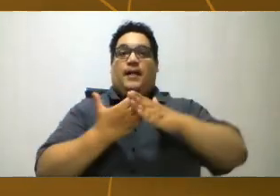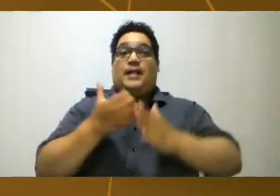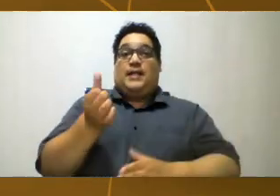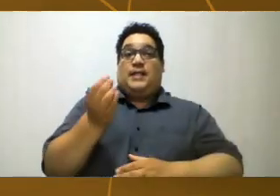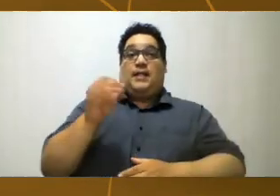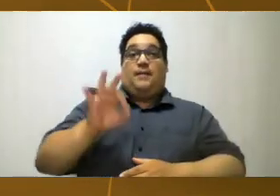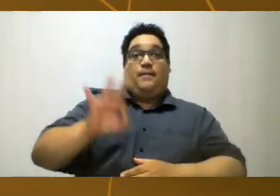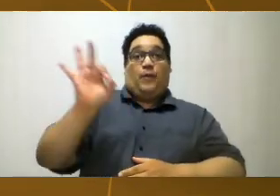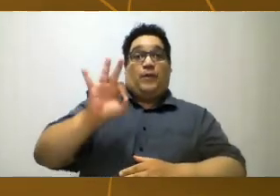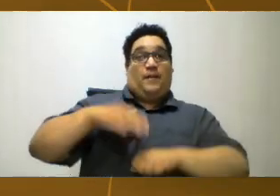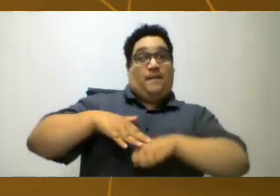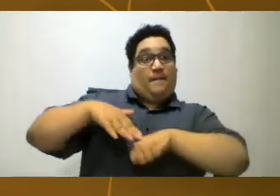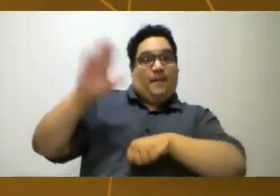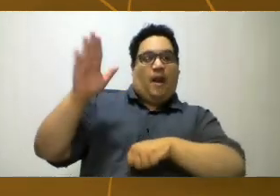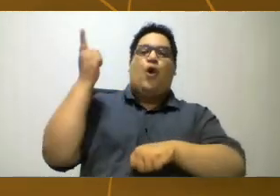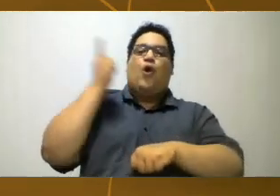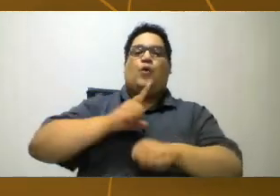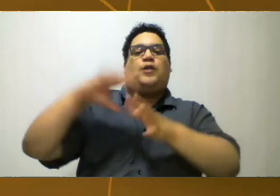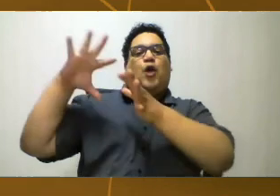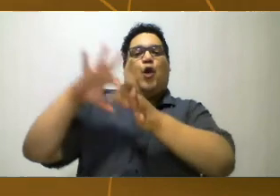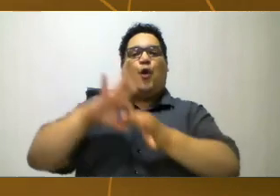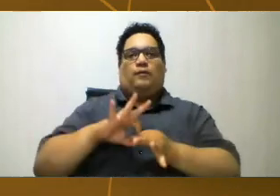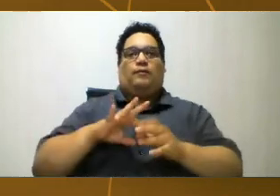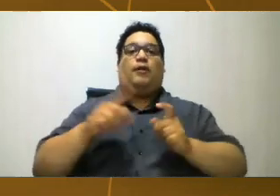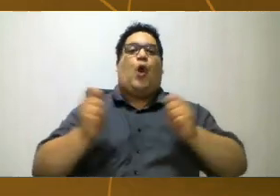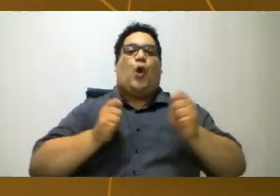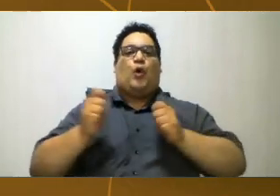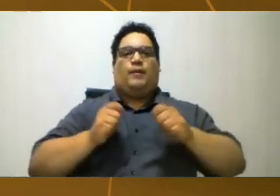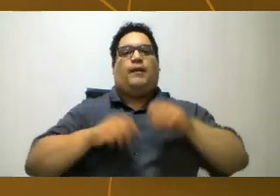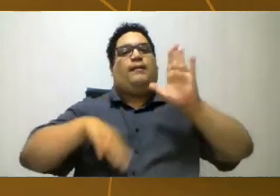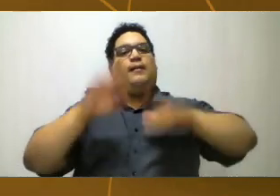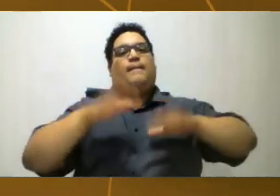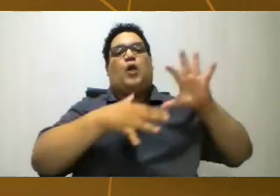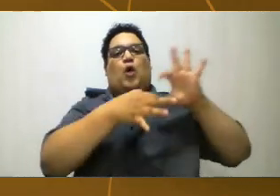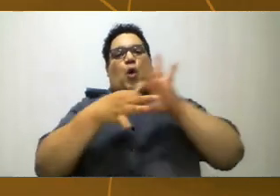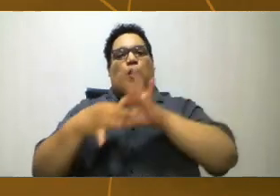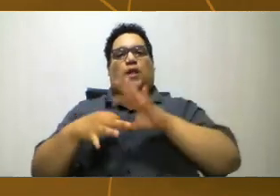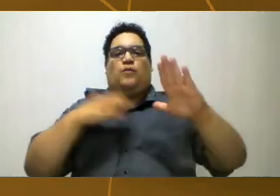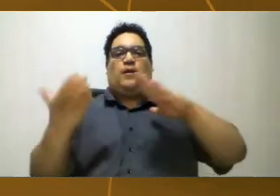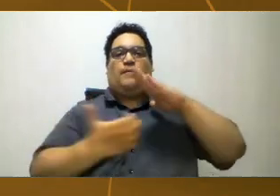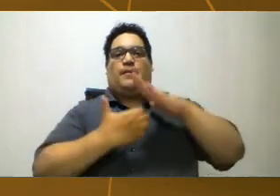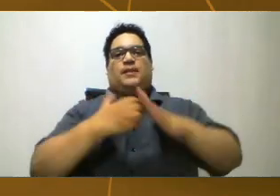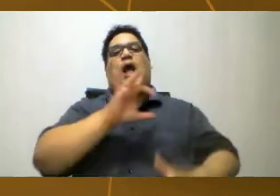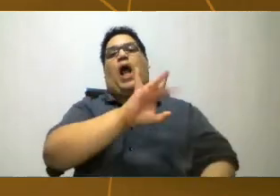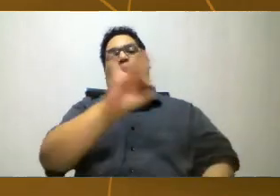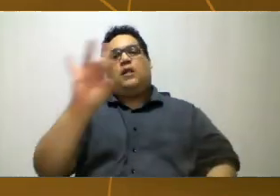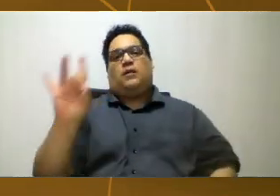nosso caso aqui, isso depende muito da realidade de cada empresa, de cada contexto que vive, né?